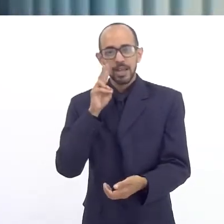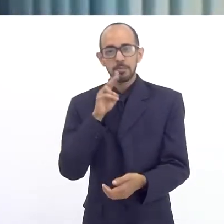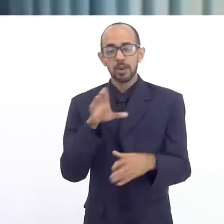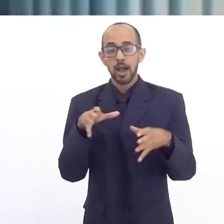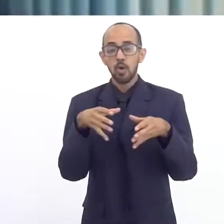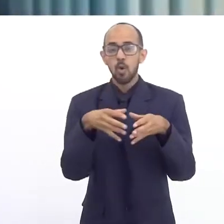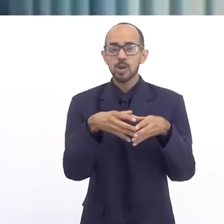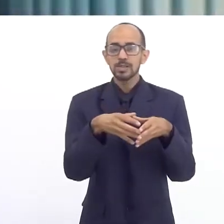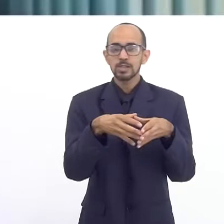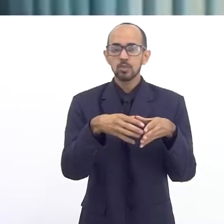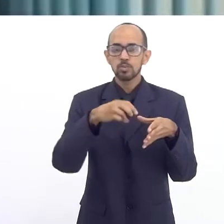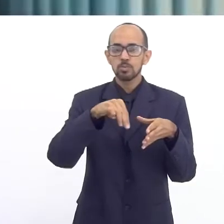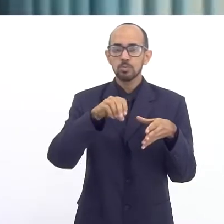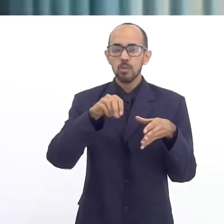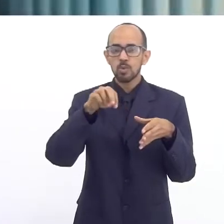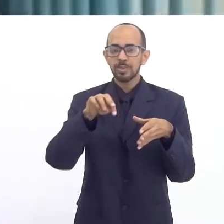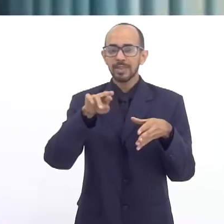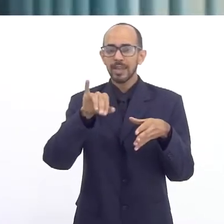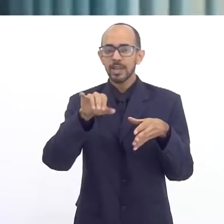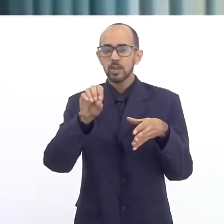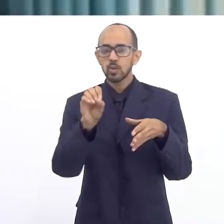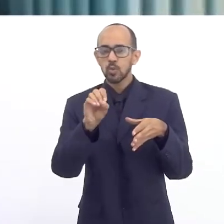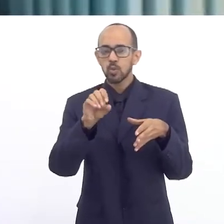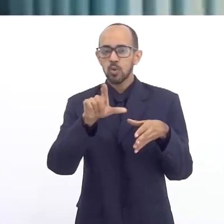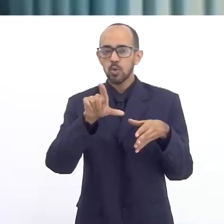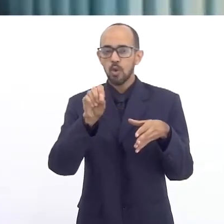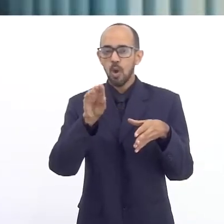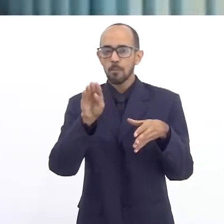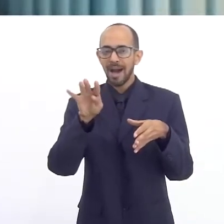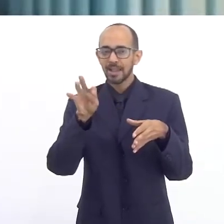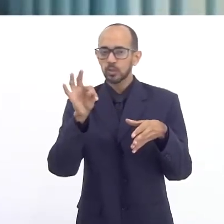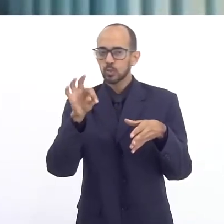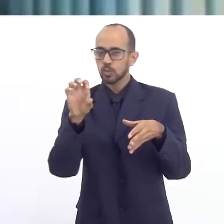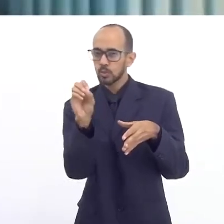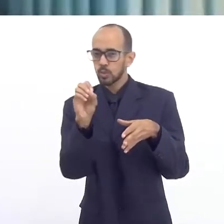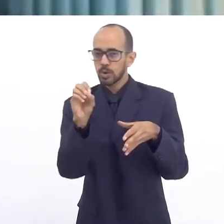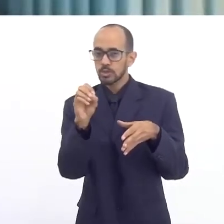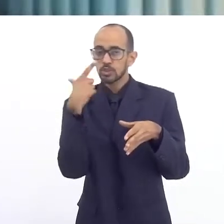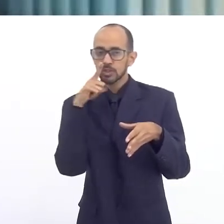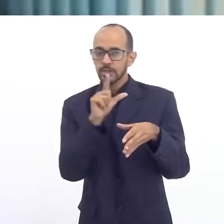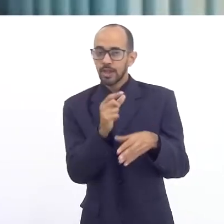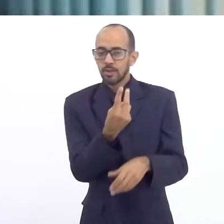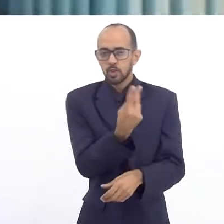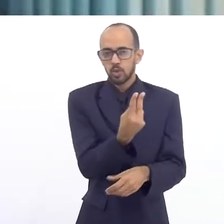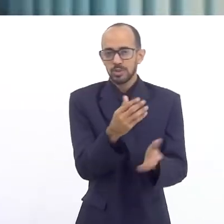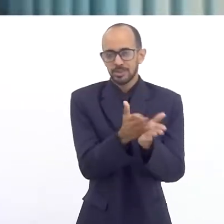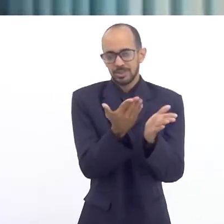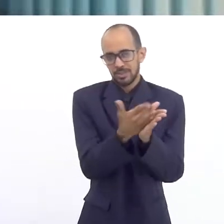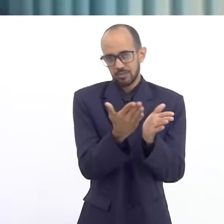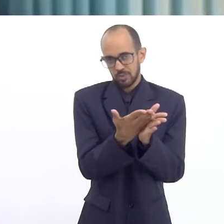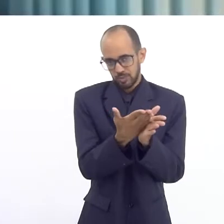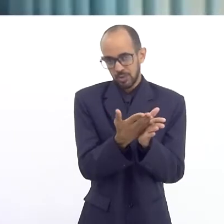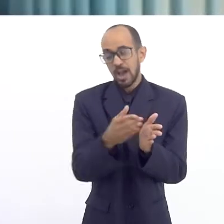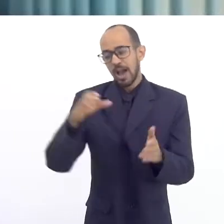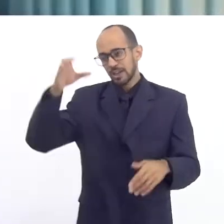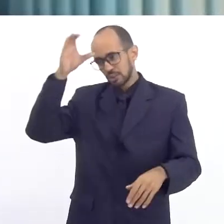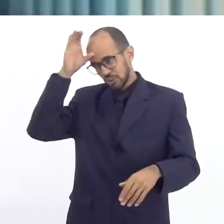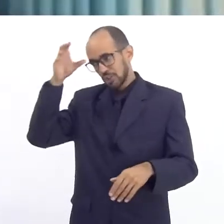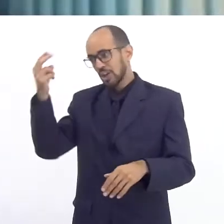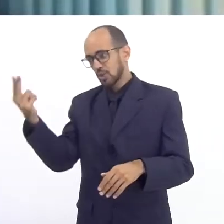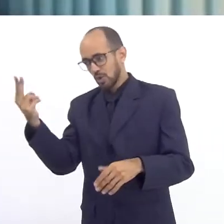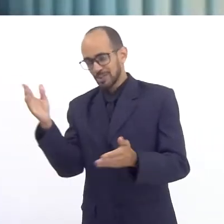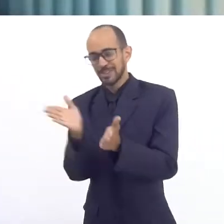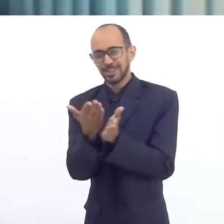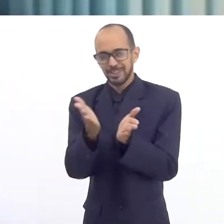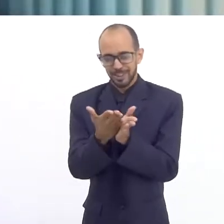que a coleção de Monteiro Lobato, eu ganhava 2 livros a cada presente da mamãe, 2 livros, da